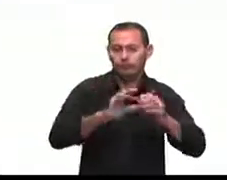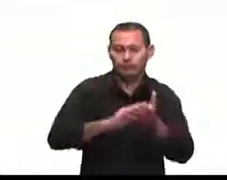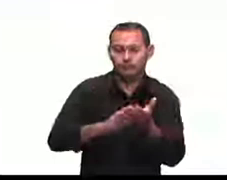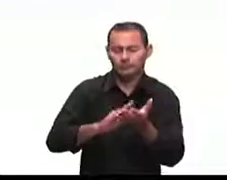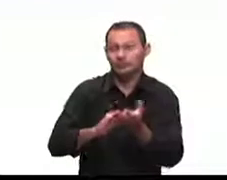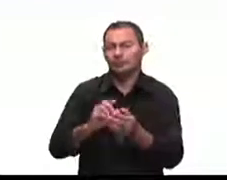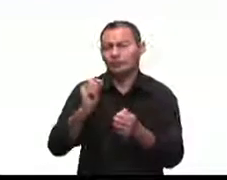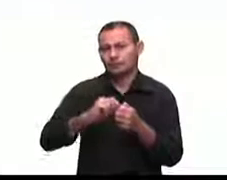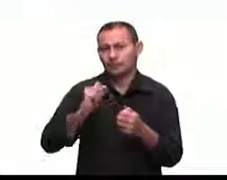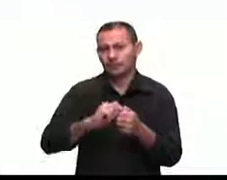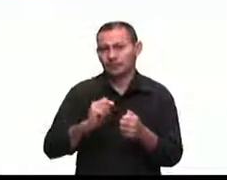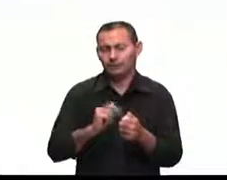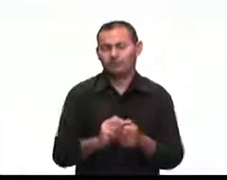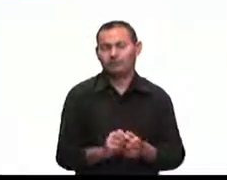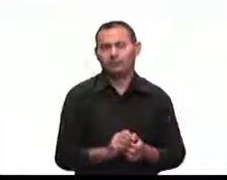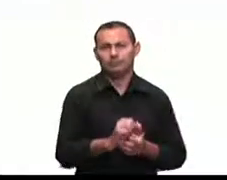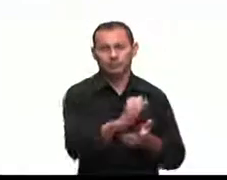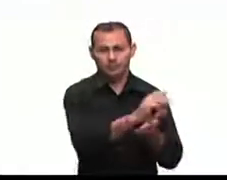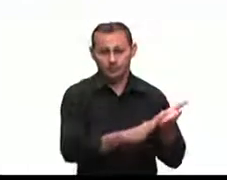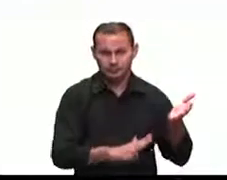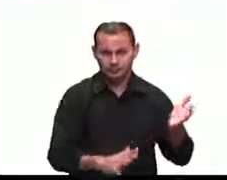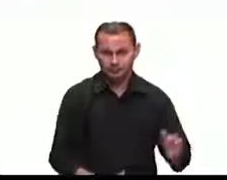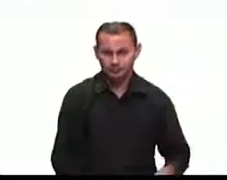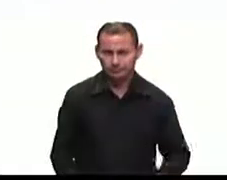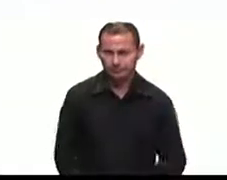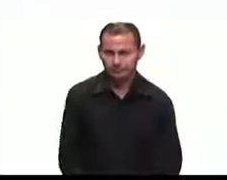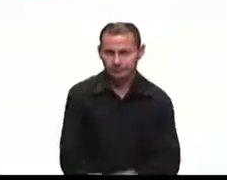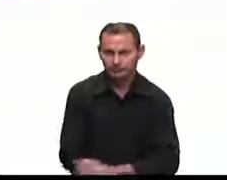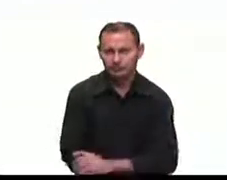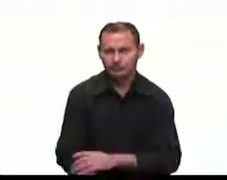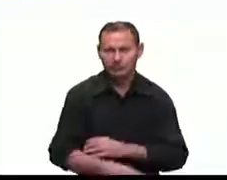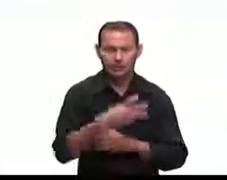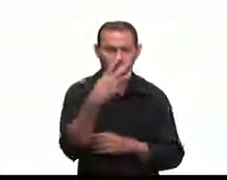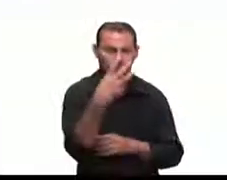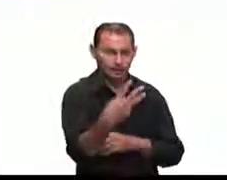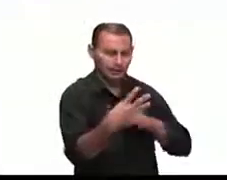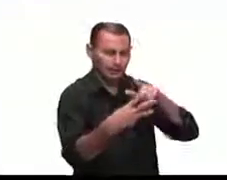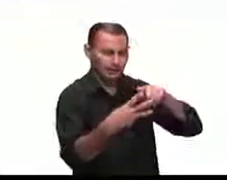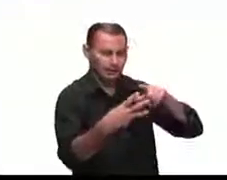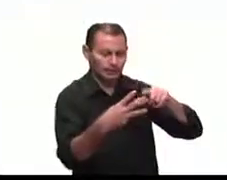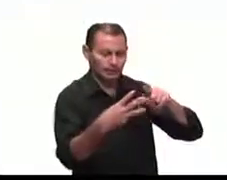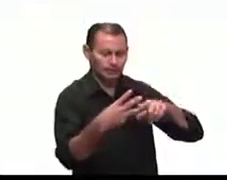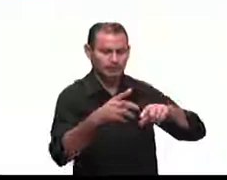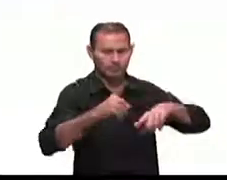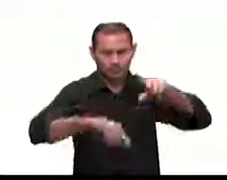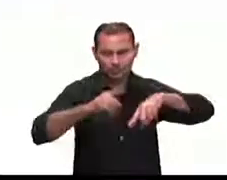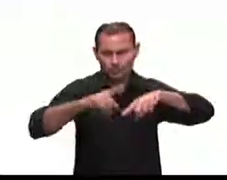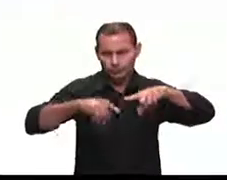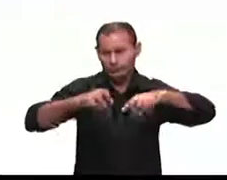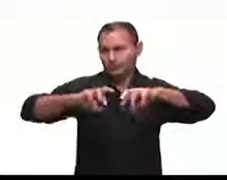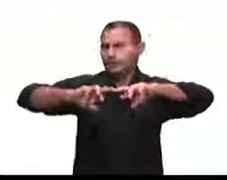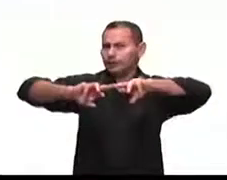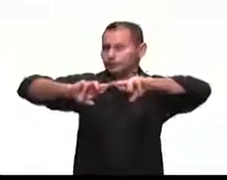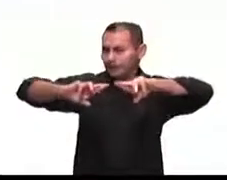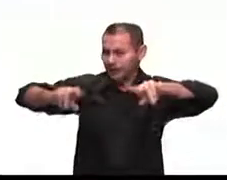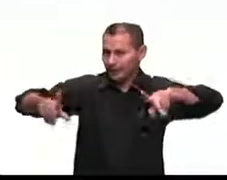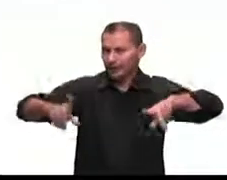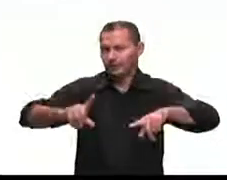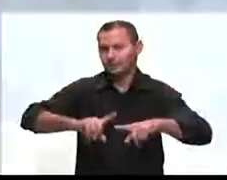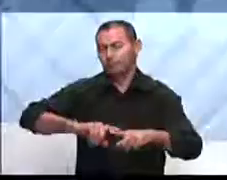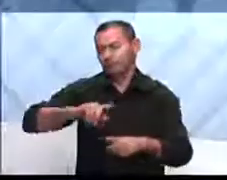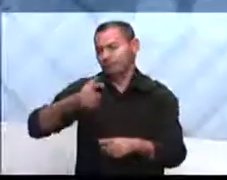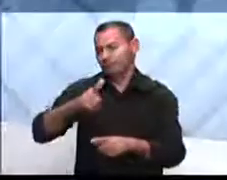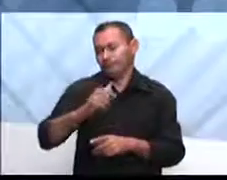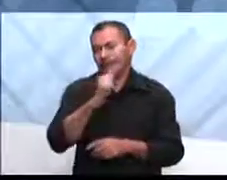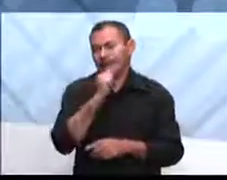a realização de exercícios. São 3 produtos diferentes, né? Não